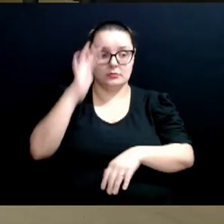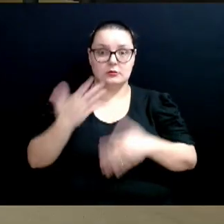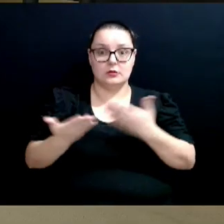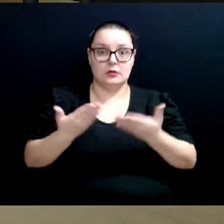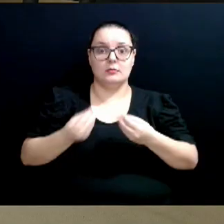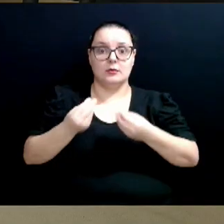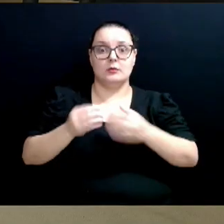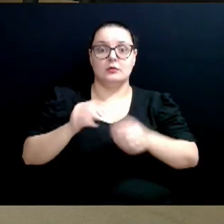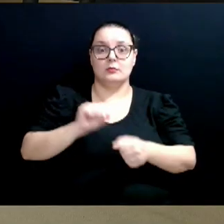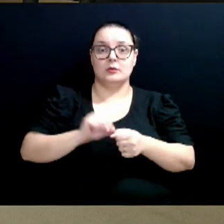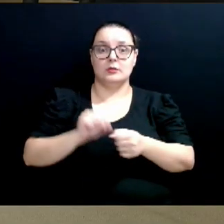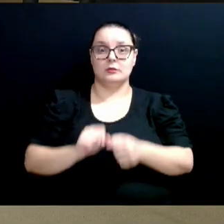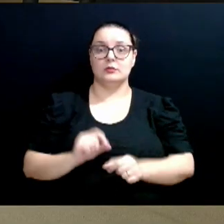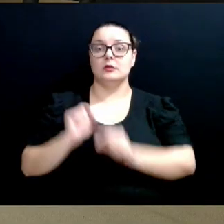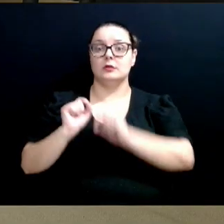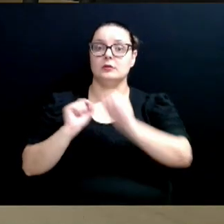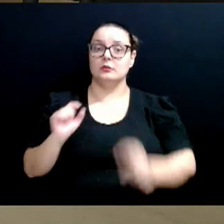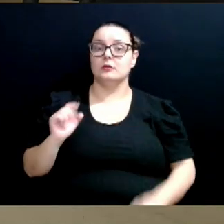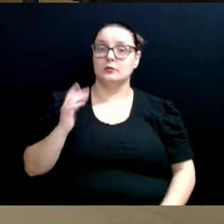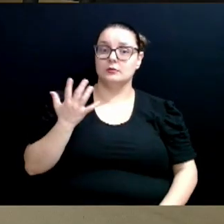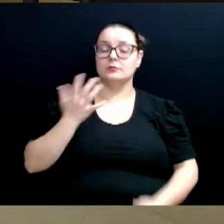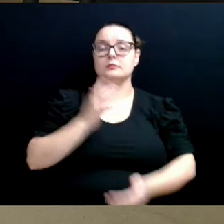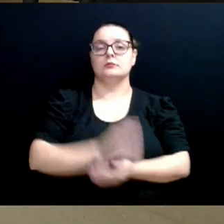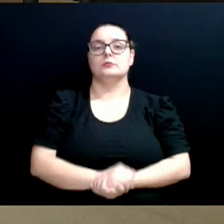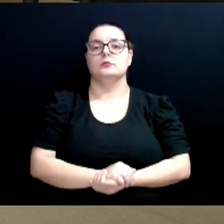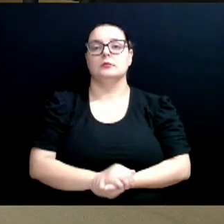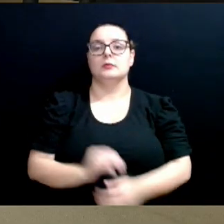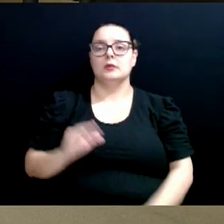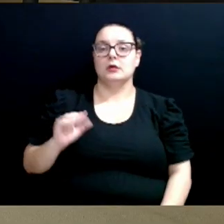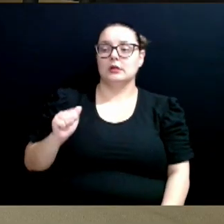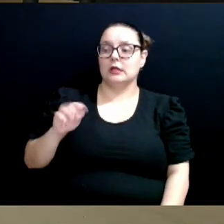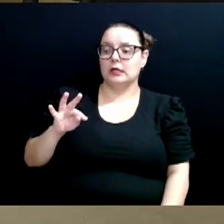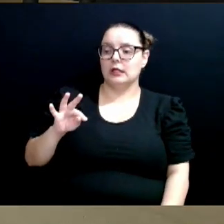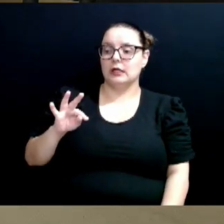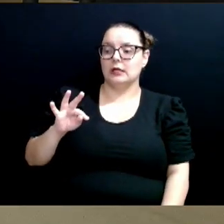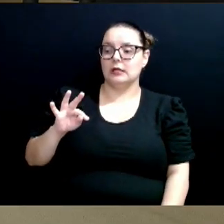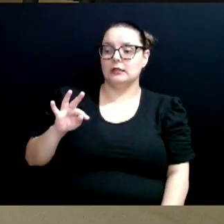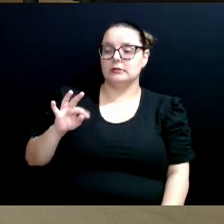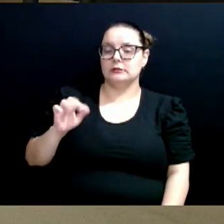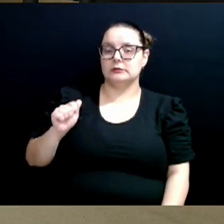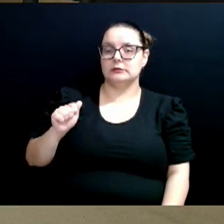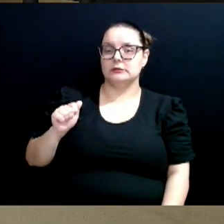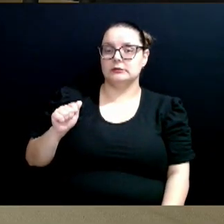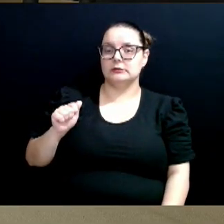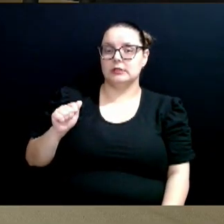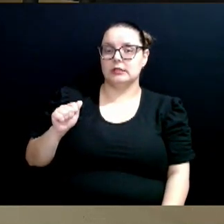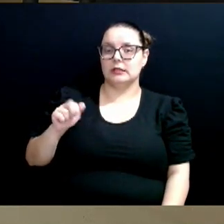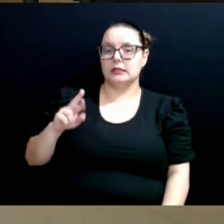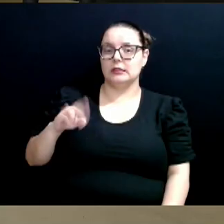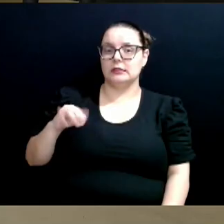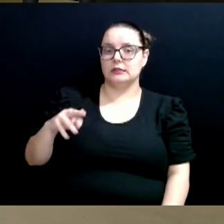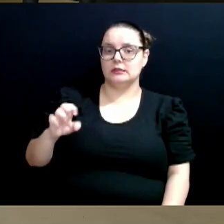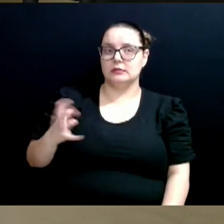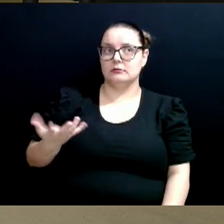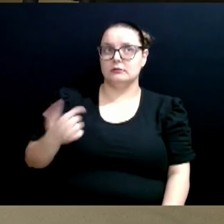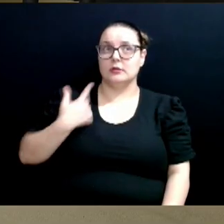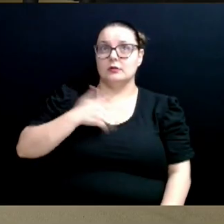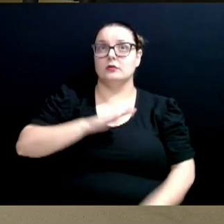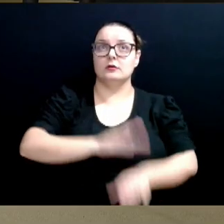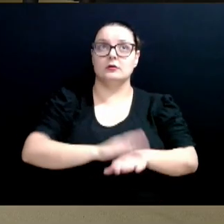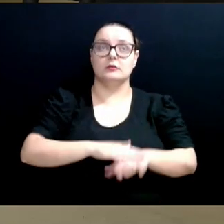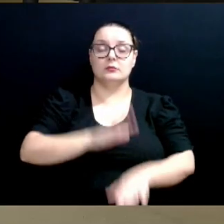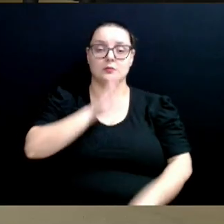o que acontece, Catarine, na nossa reação silenciosa mediante a necessidade de